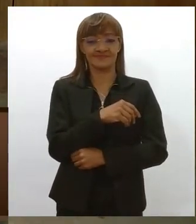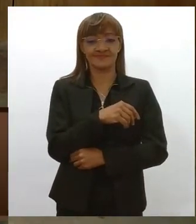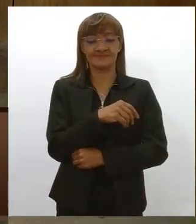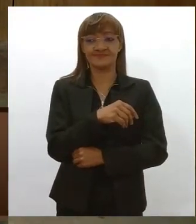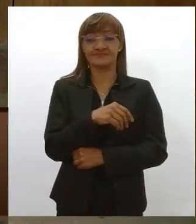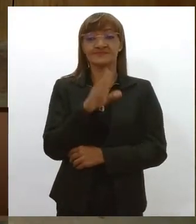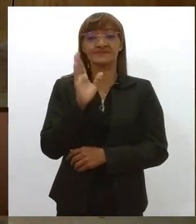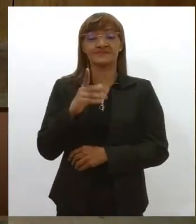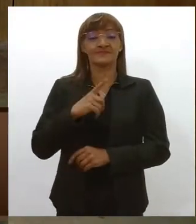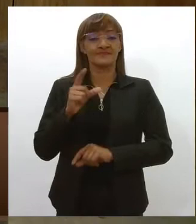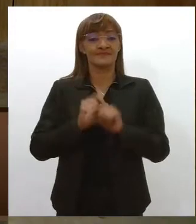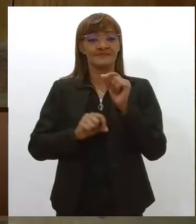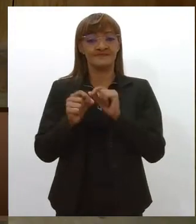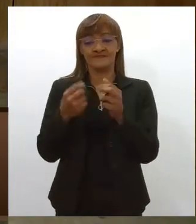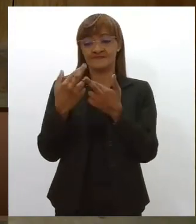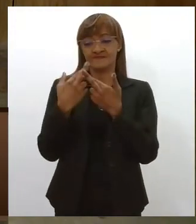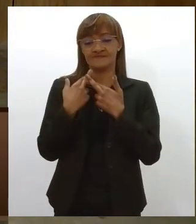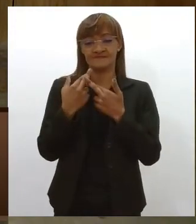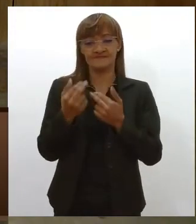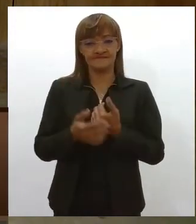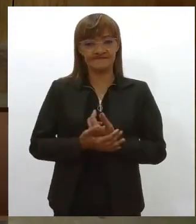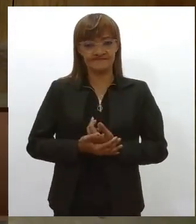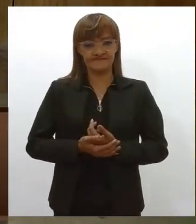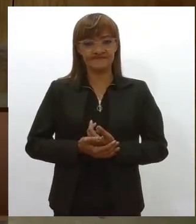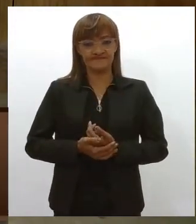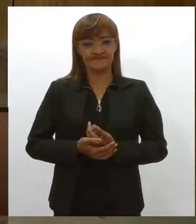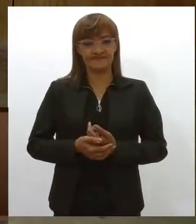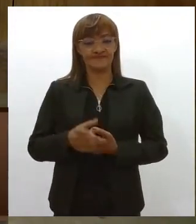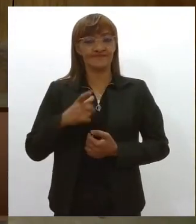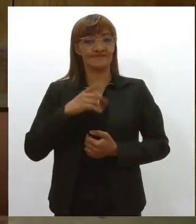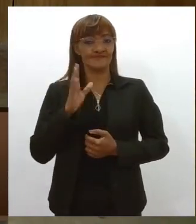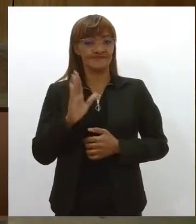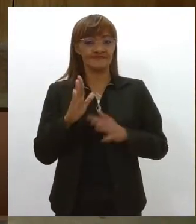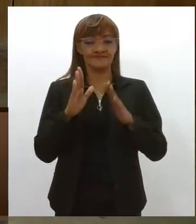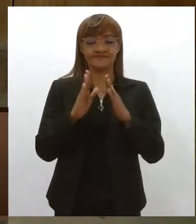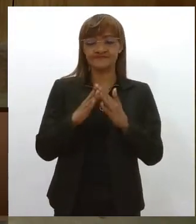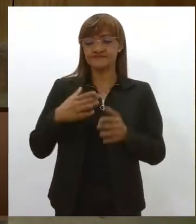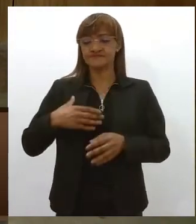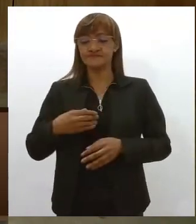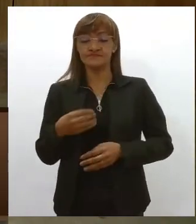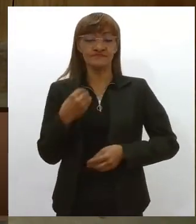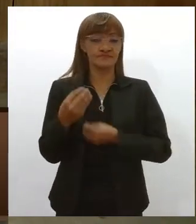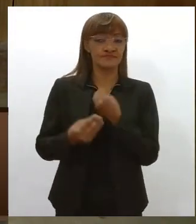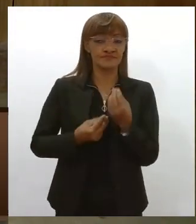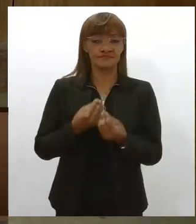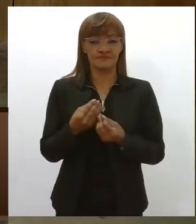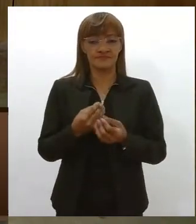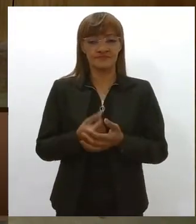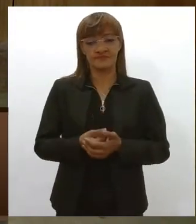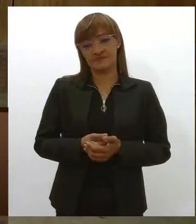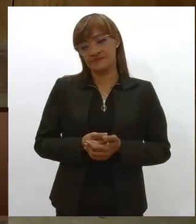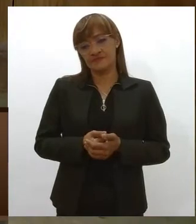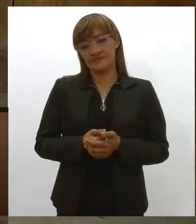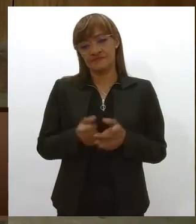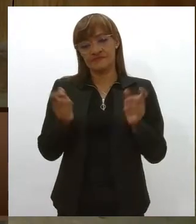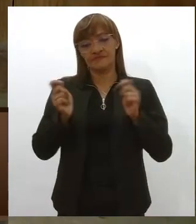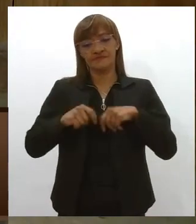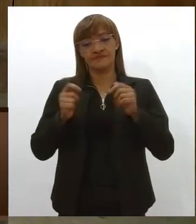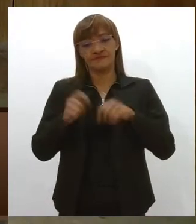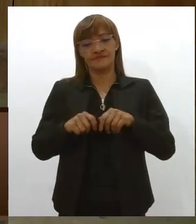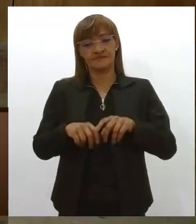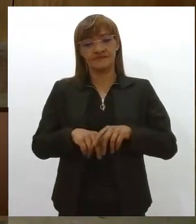essas responsabilidades com filhos, com casa, com tudo? Como é que é isso? É, como é que vai ser esse encaixe dessas ações,